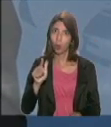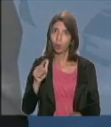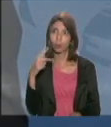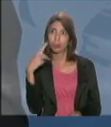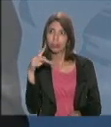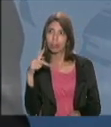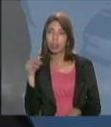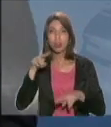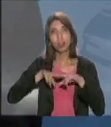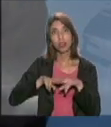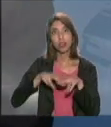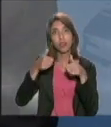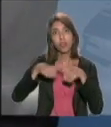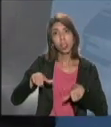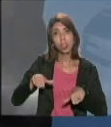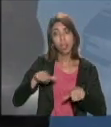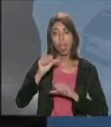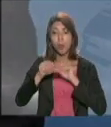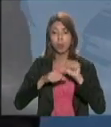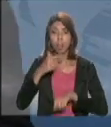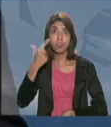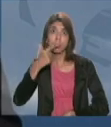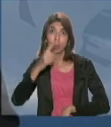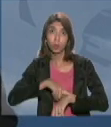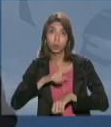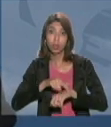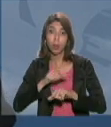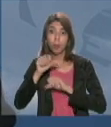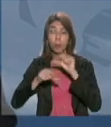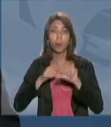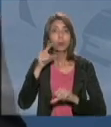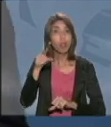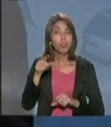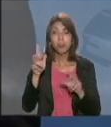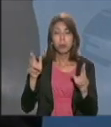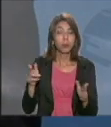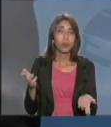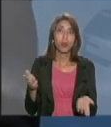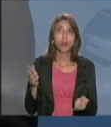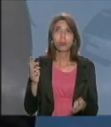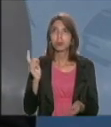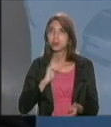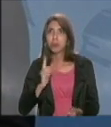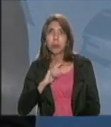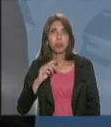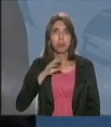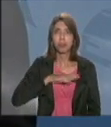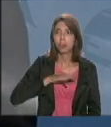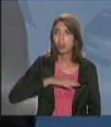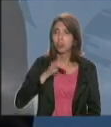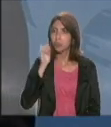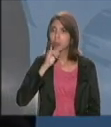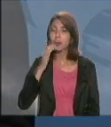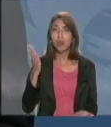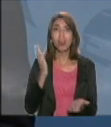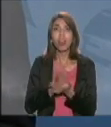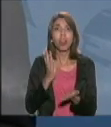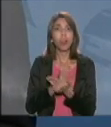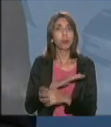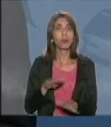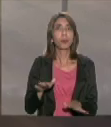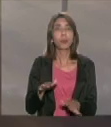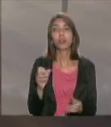dizer, do adversário. E no segundo tempo ele ia para o outro lado. Assim fazia o deputado Luiz Paulo como os torcedores do Flamengo, do Vasco, Fluminense. Hoje não tem mais